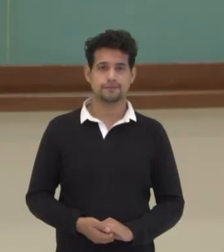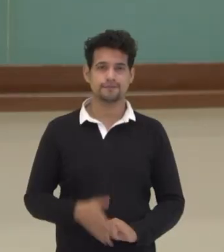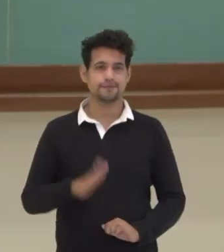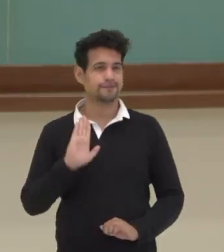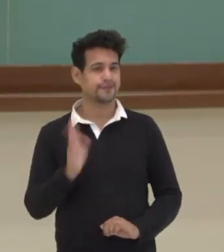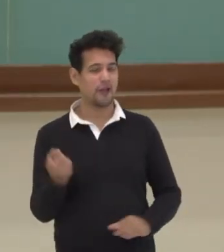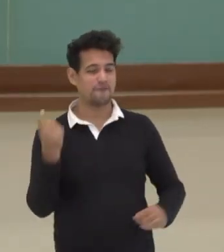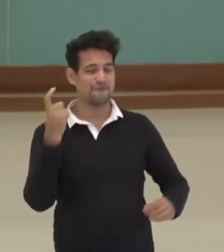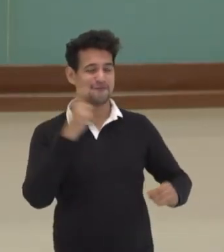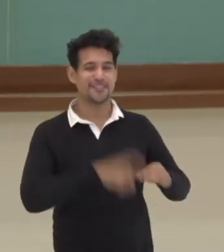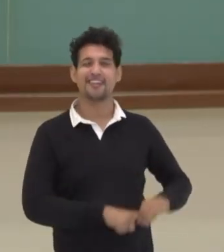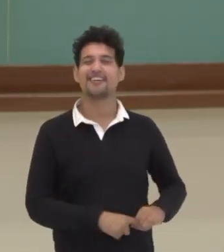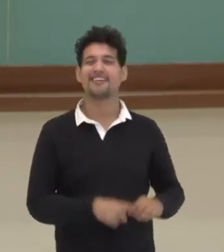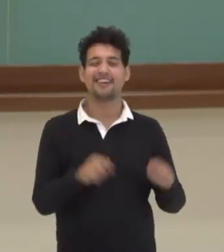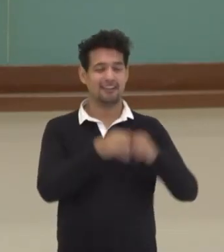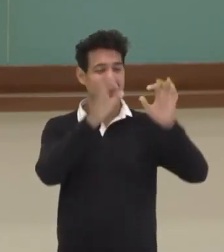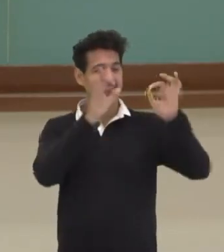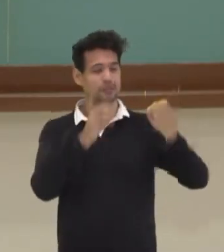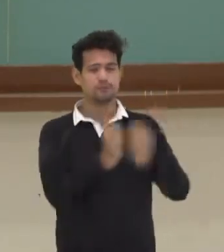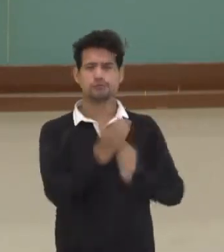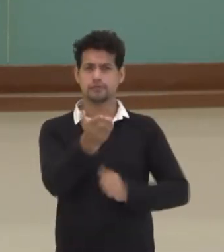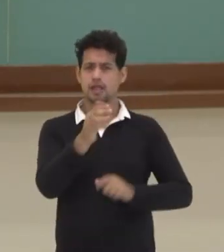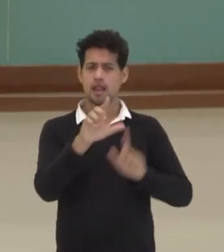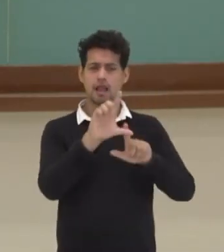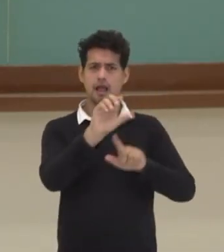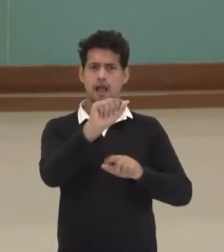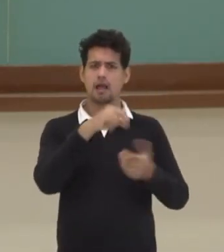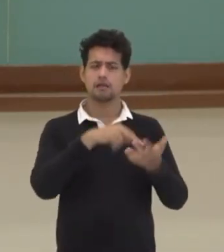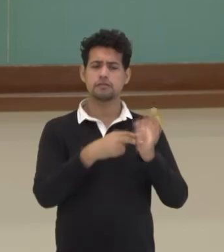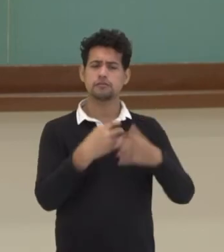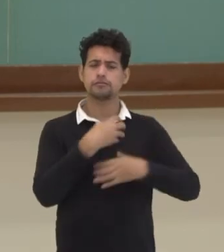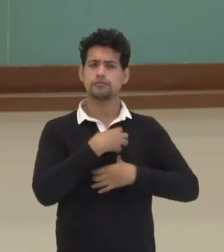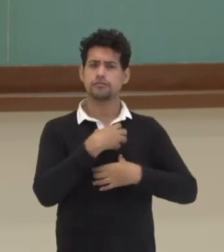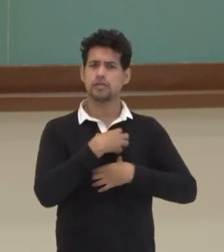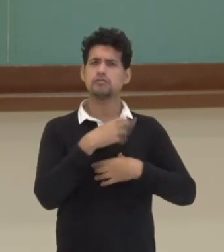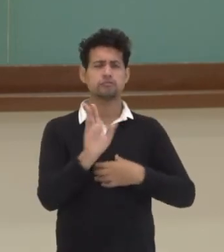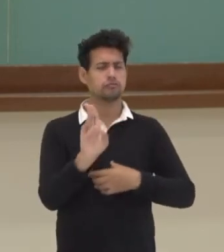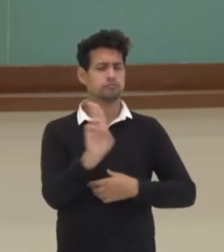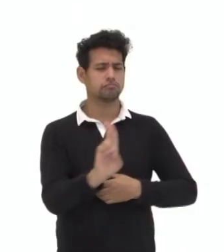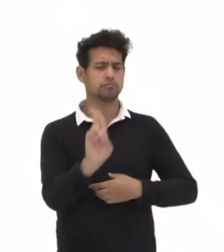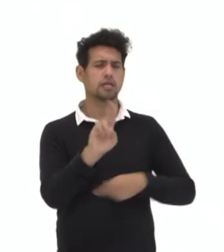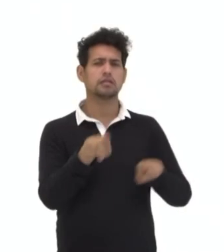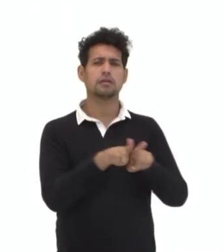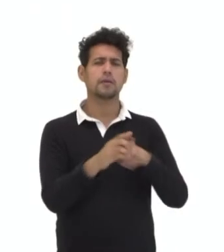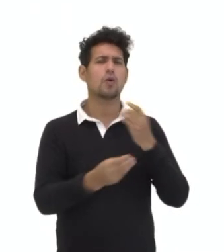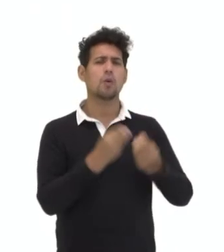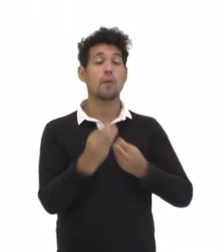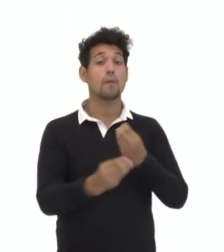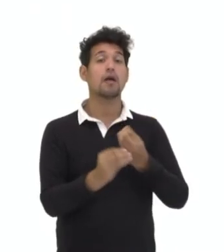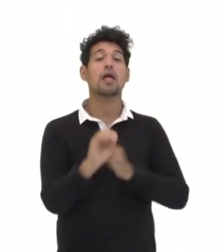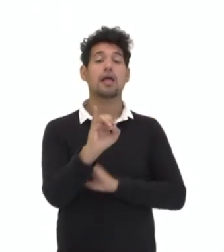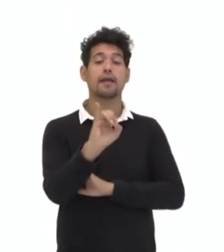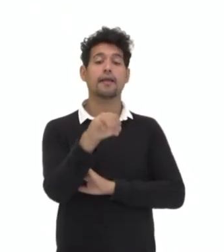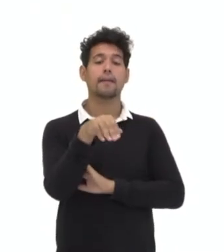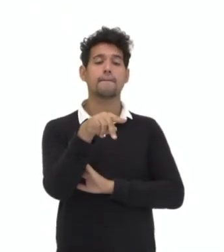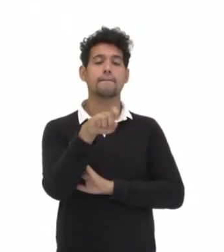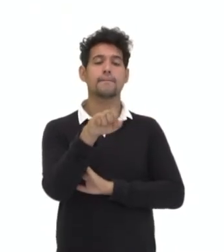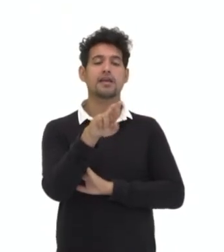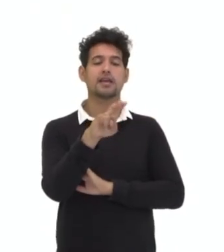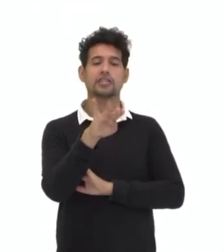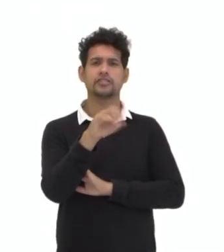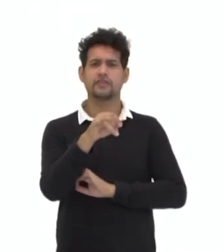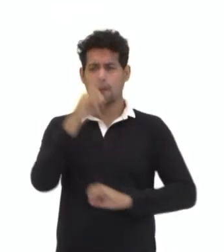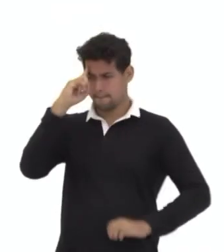Voltei, gabaritar contigo. Então, na letra A, as formas verbais usadas estão no modo imperativo. Não use e